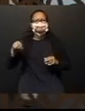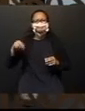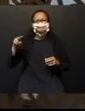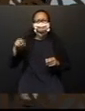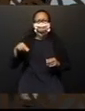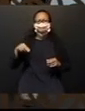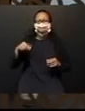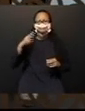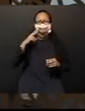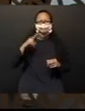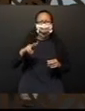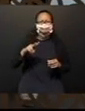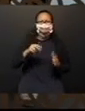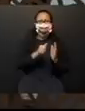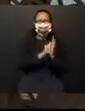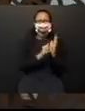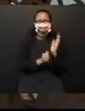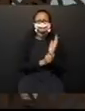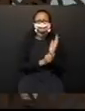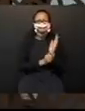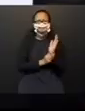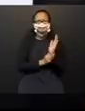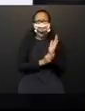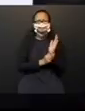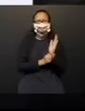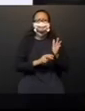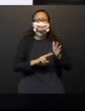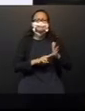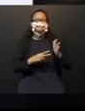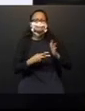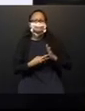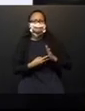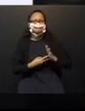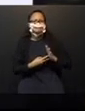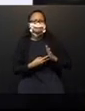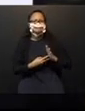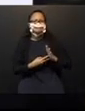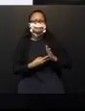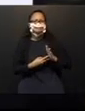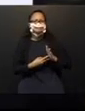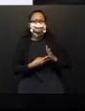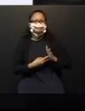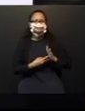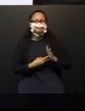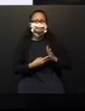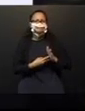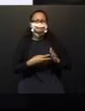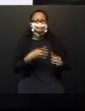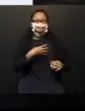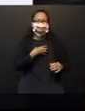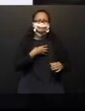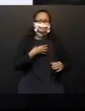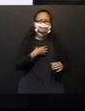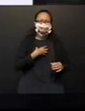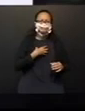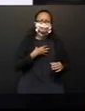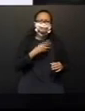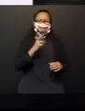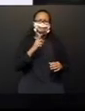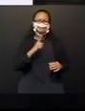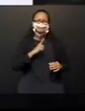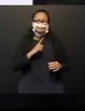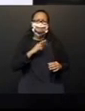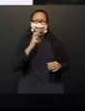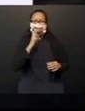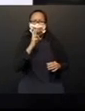Meninos, meninas, algoritmo nada mais é que uma forma de chegar a um resultado. Olha lá,